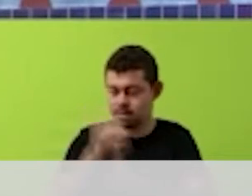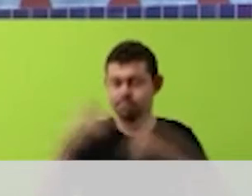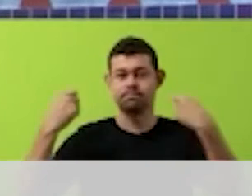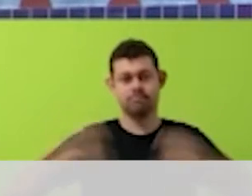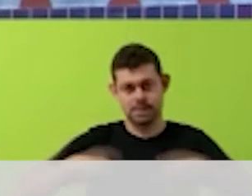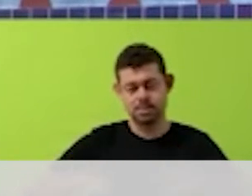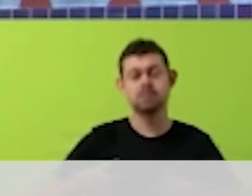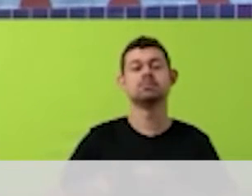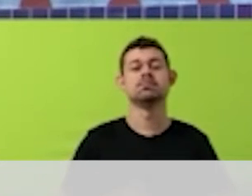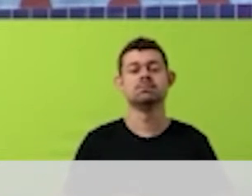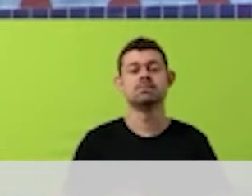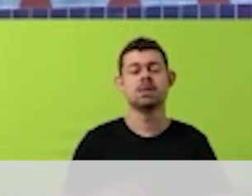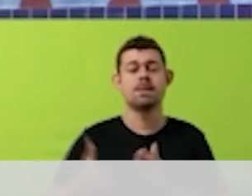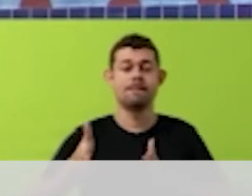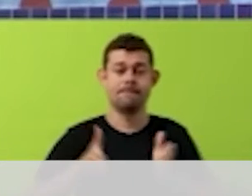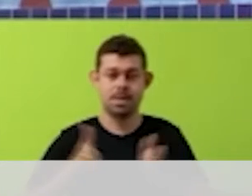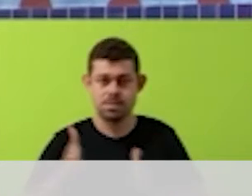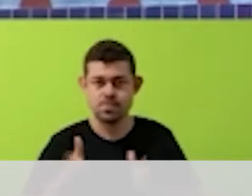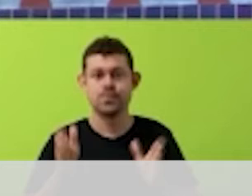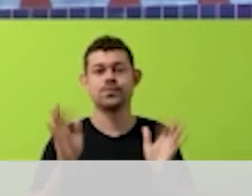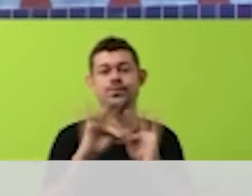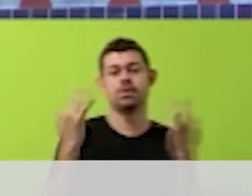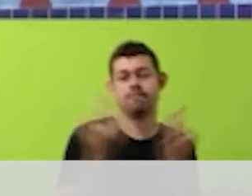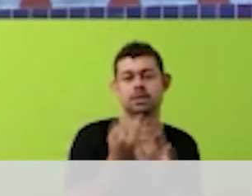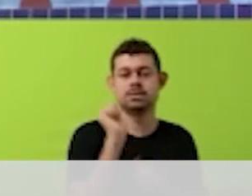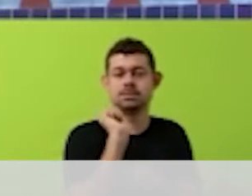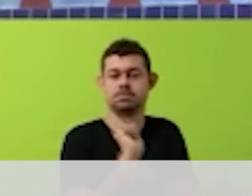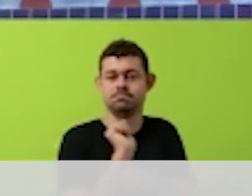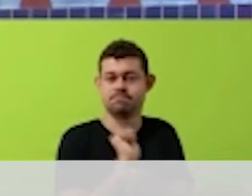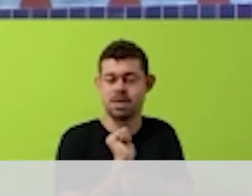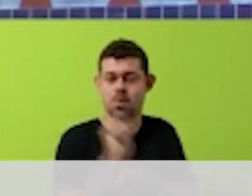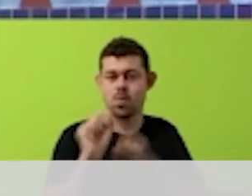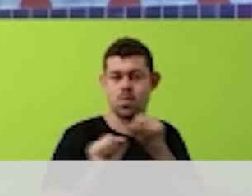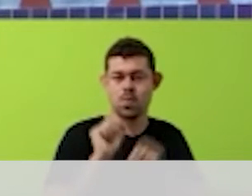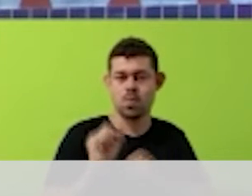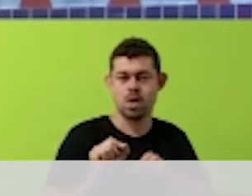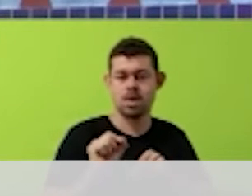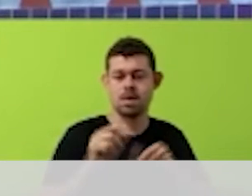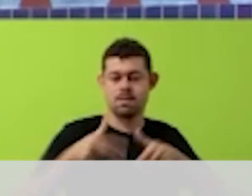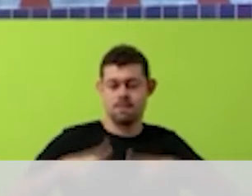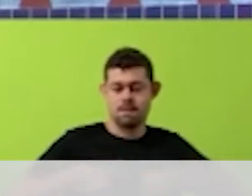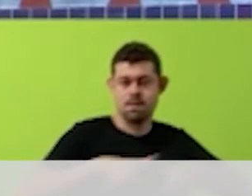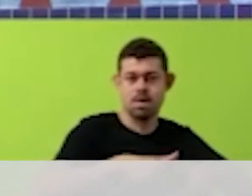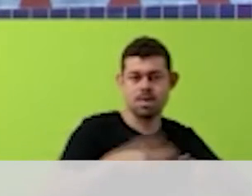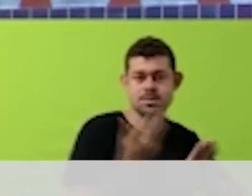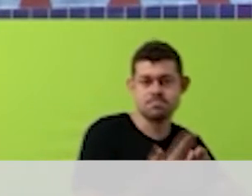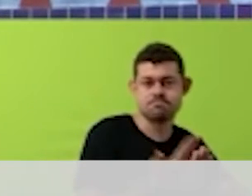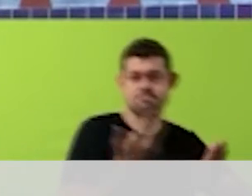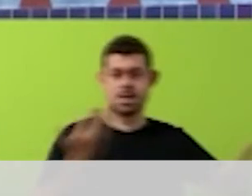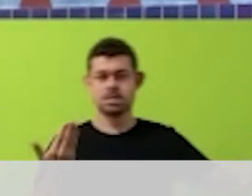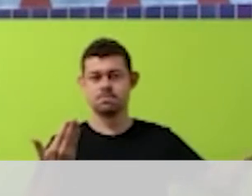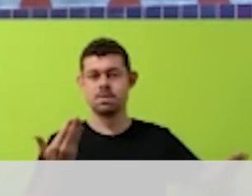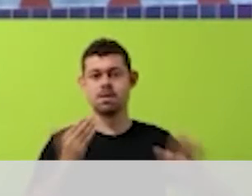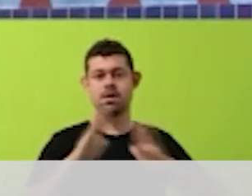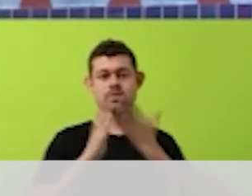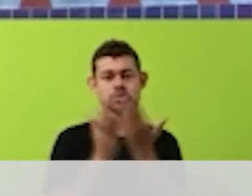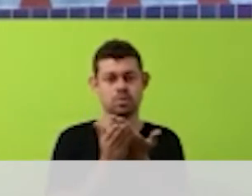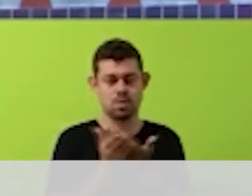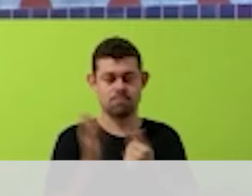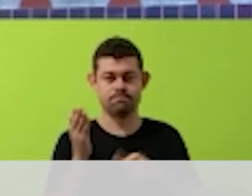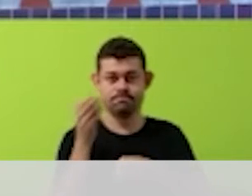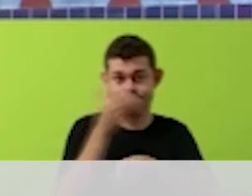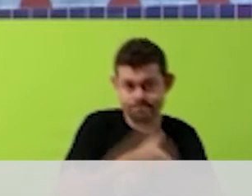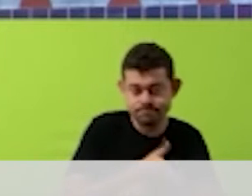conscientização perante a sociedade neste momento os mais tem que aguardar é com o espaçamento ao